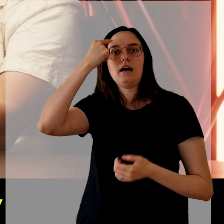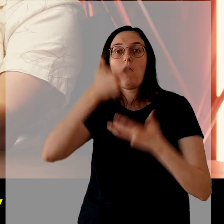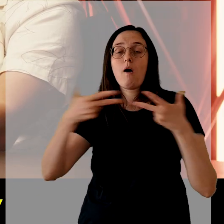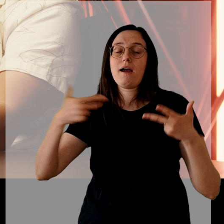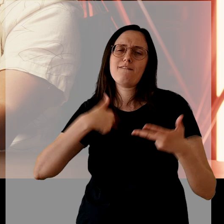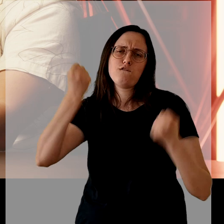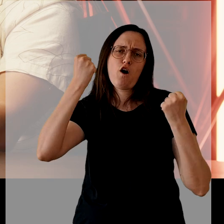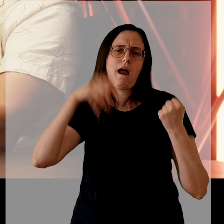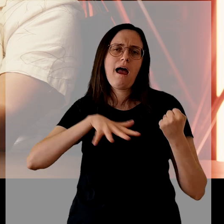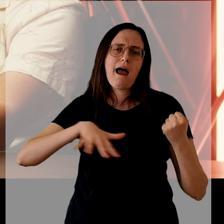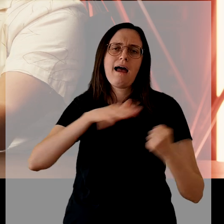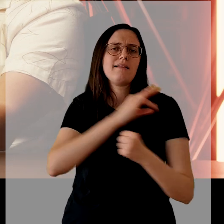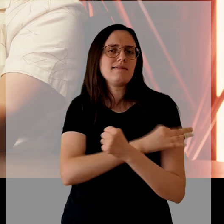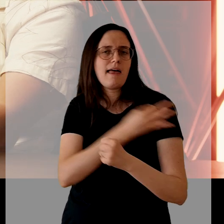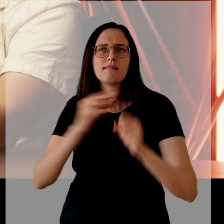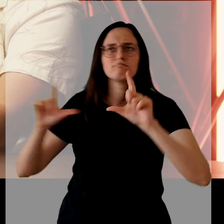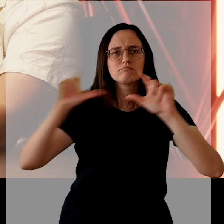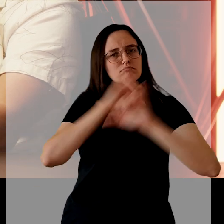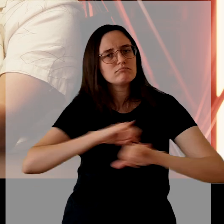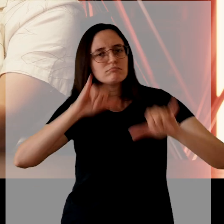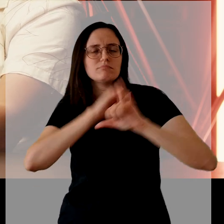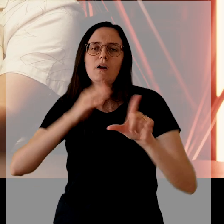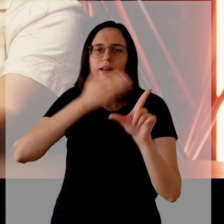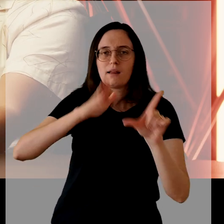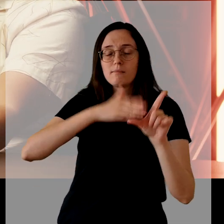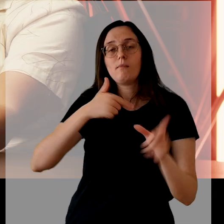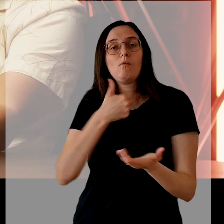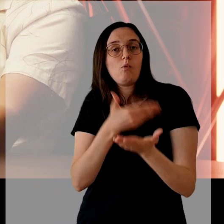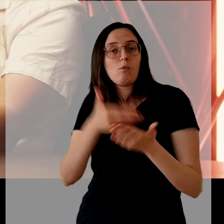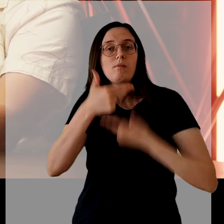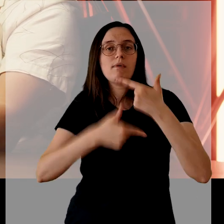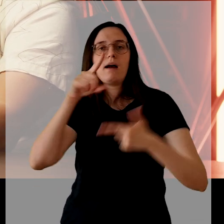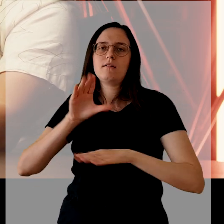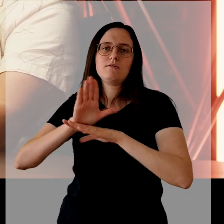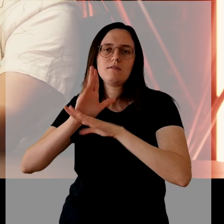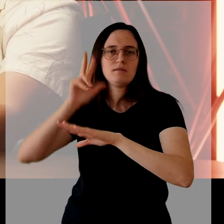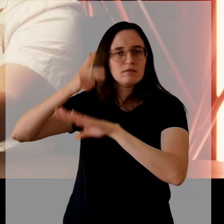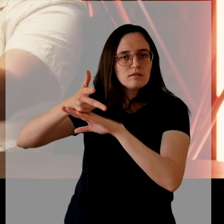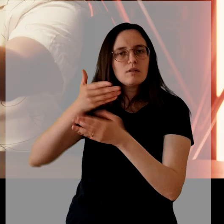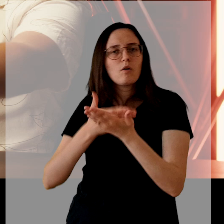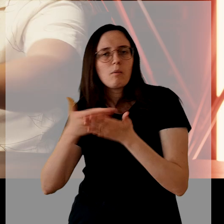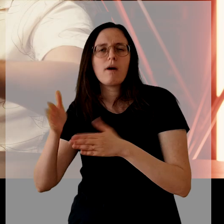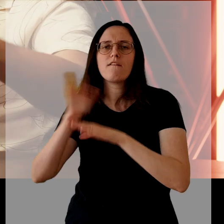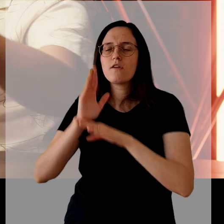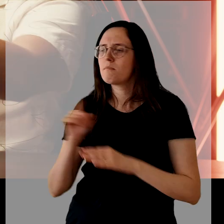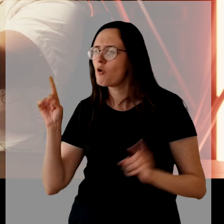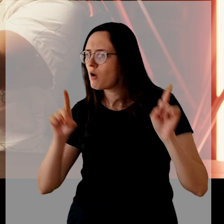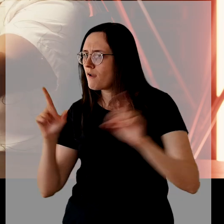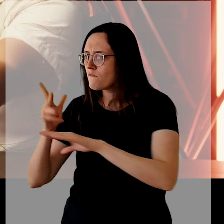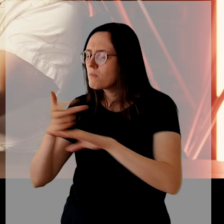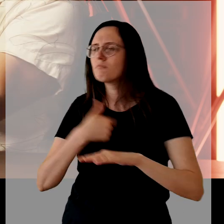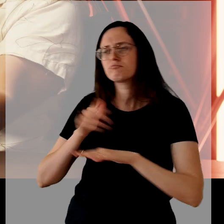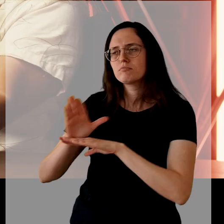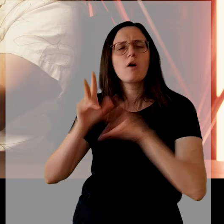muito técnica do laboratório, da exposição, eu comecei a trabalhar como assistente de câmera, como ajudando nos filmes dos meus colegas,